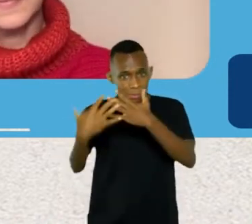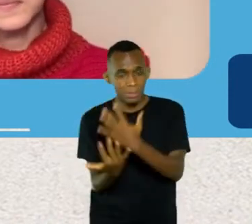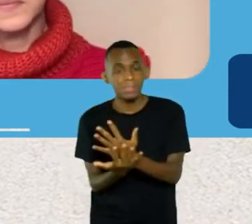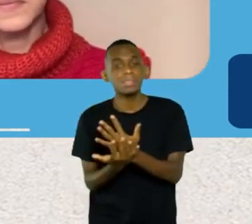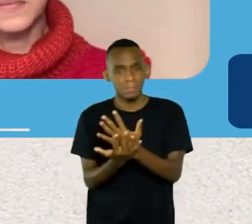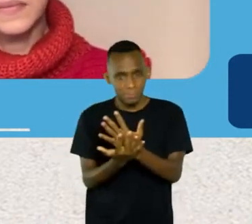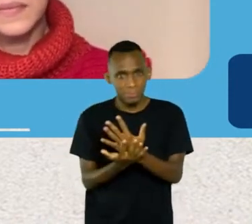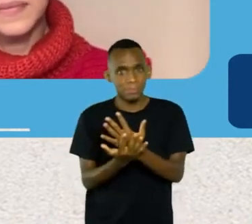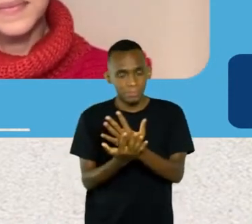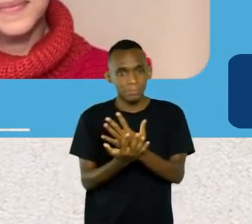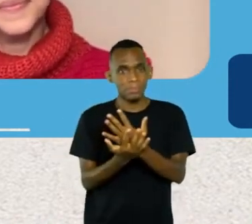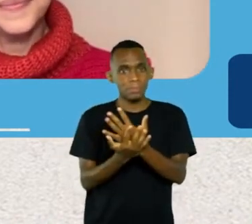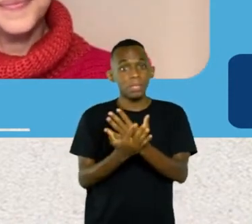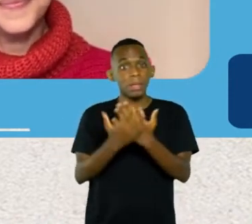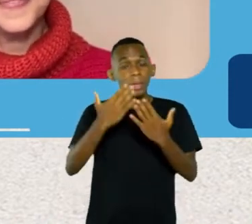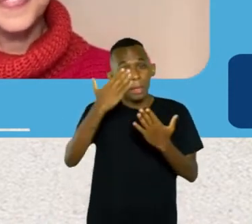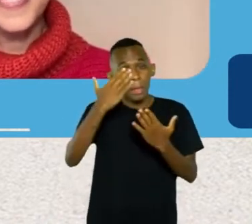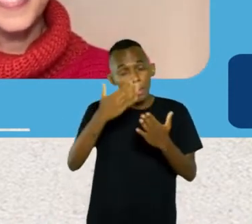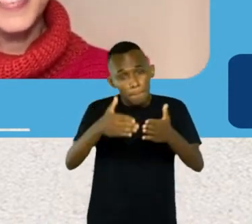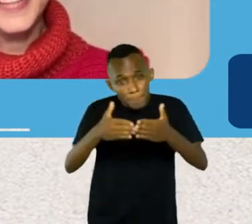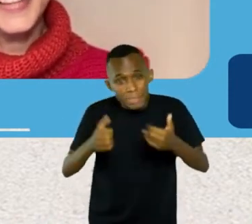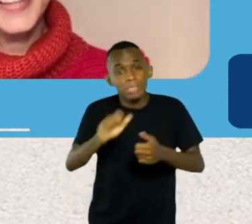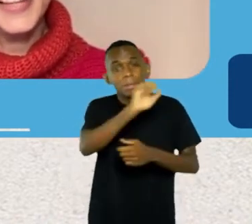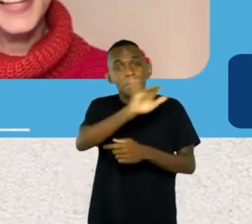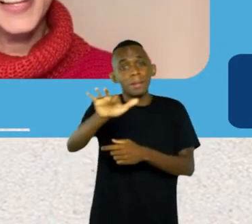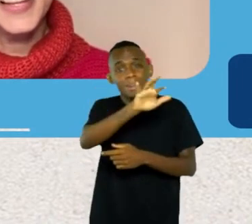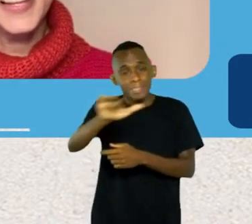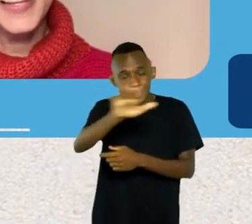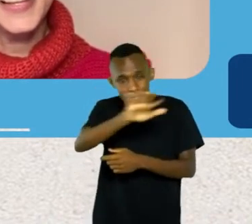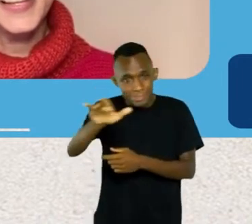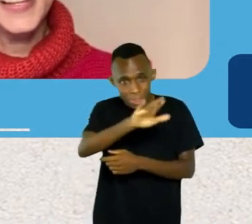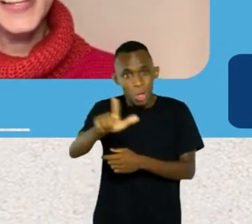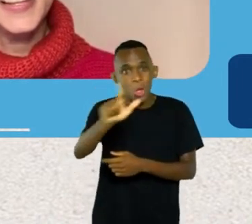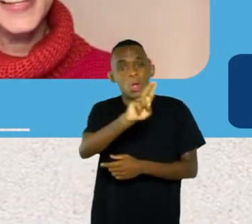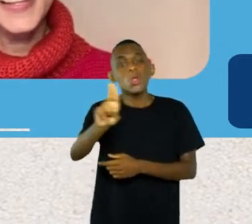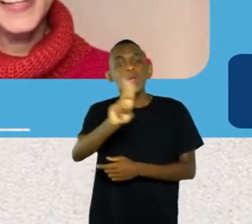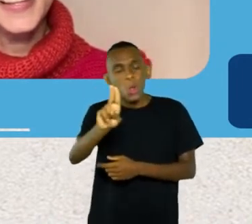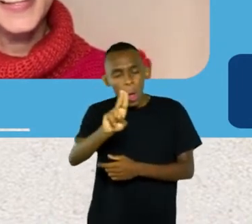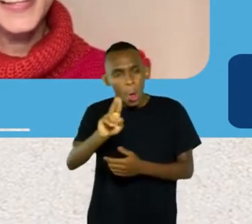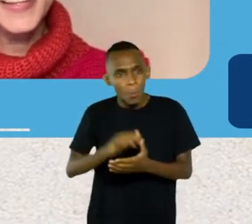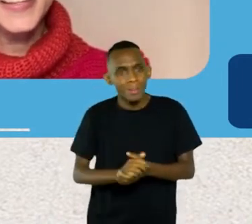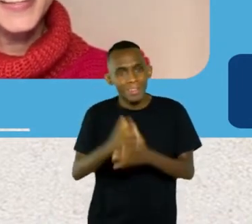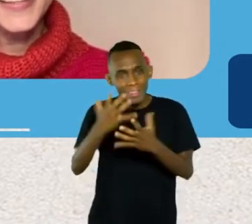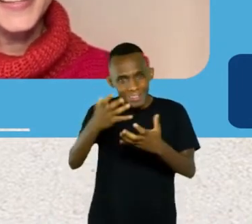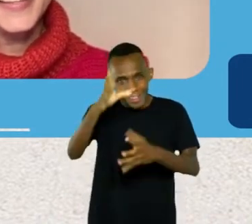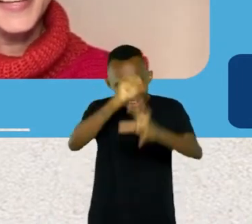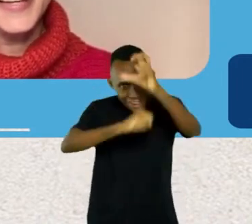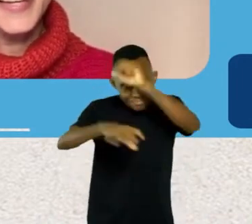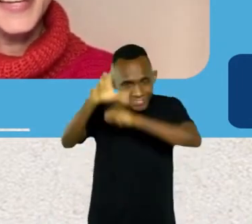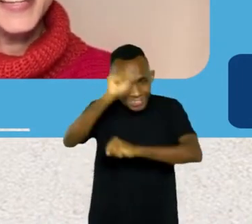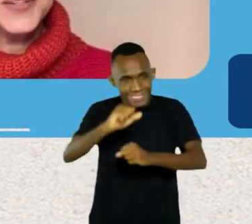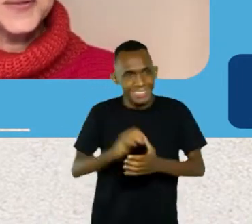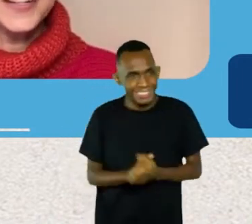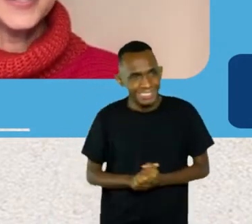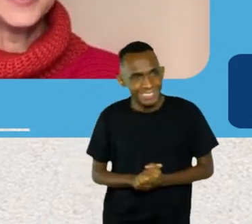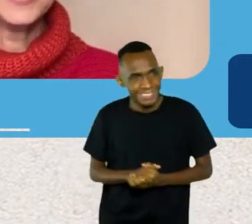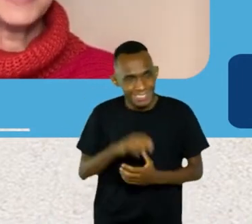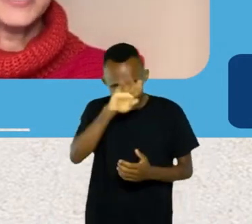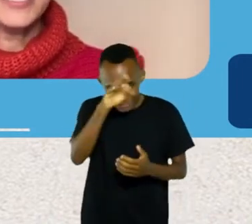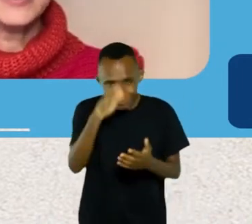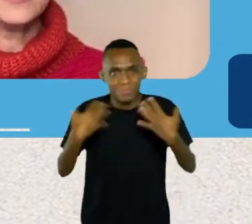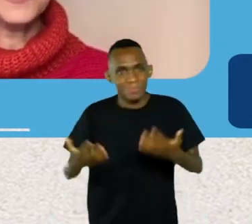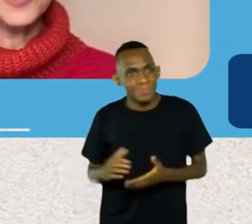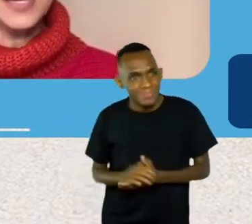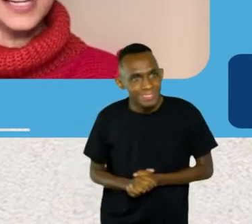Libras, e vou pedir para ele fazer a datilogia do seu nome, que você quer aprender, né, Cris? Que lindo. Eu